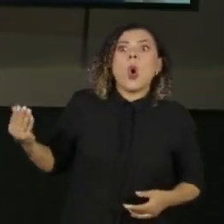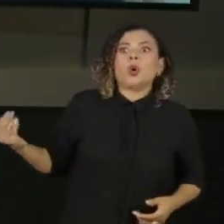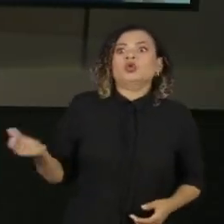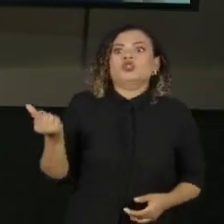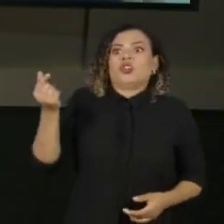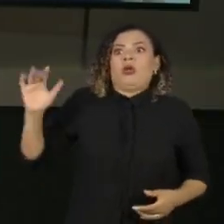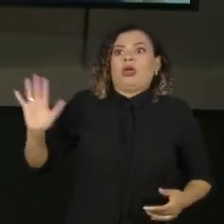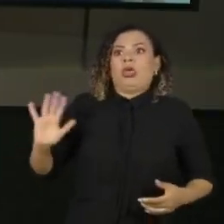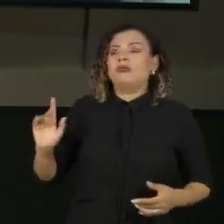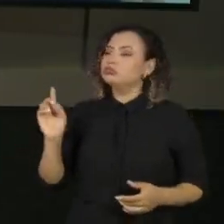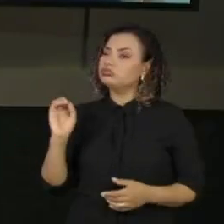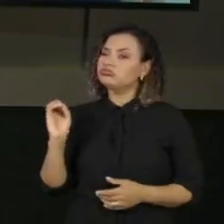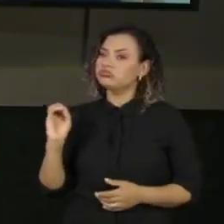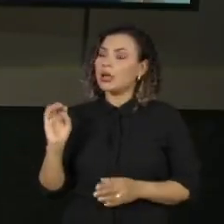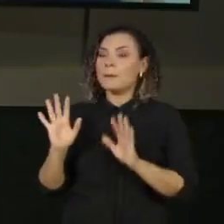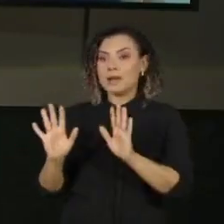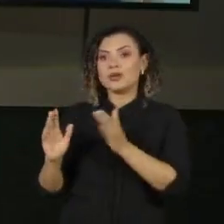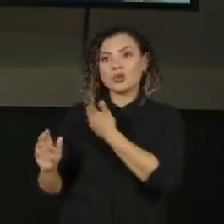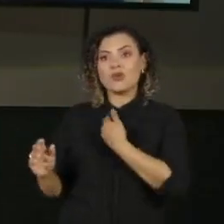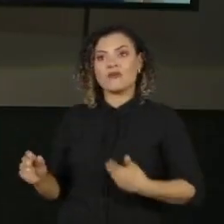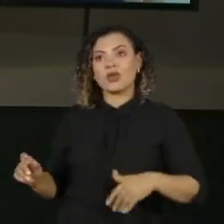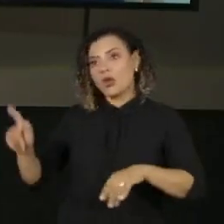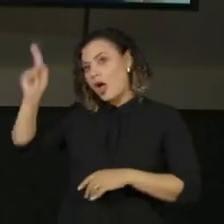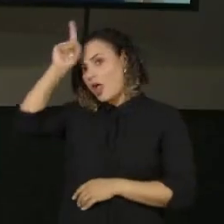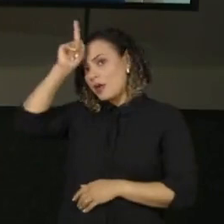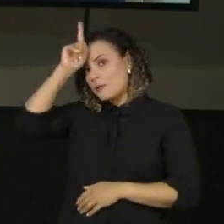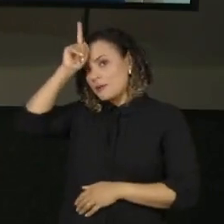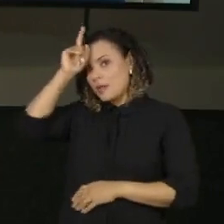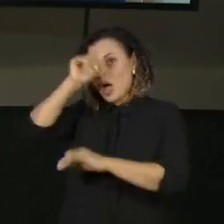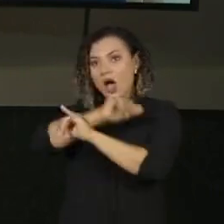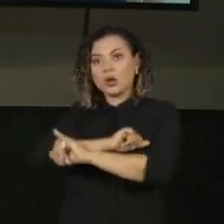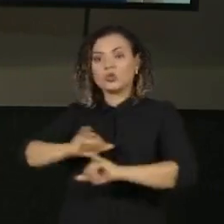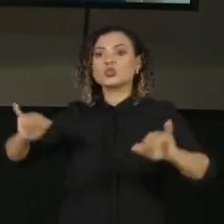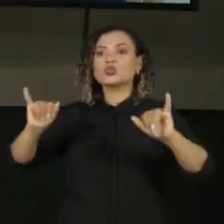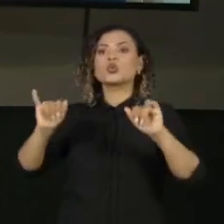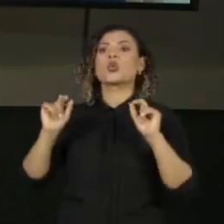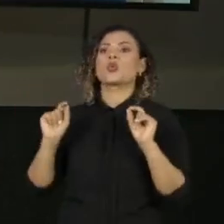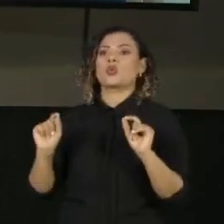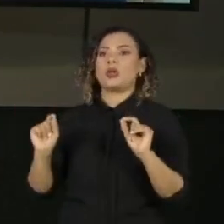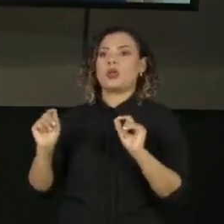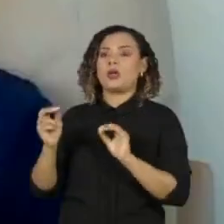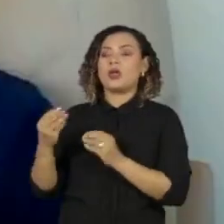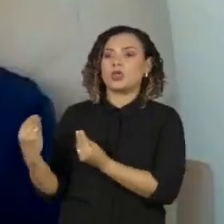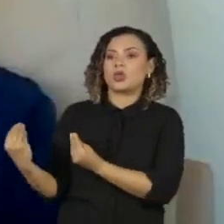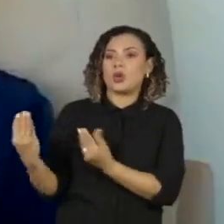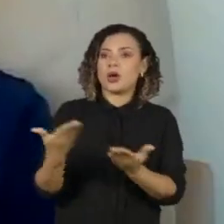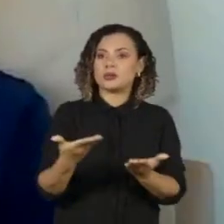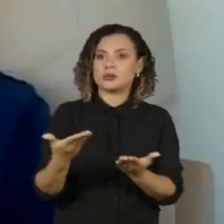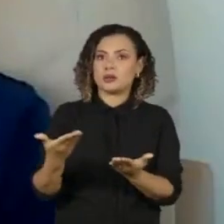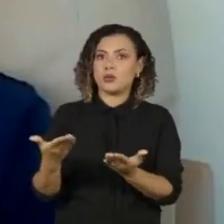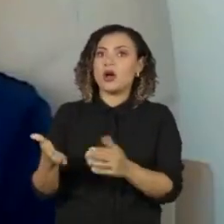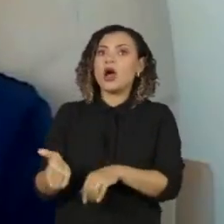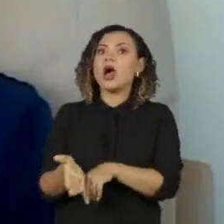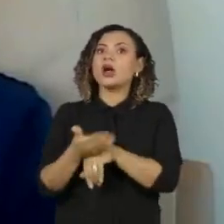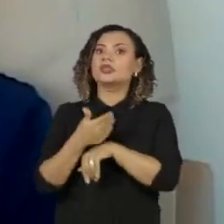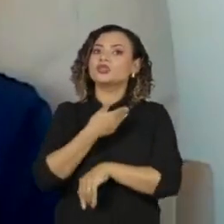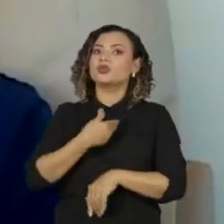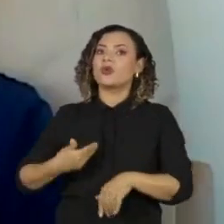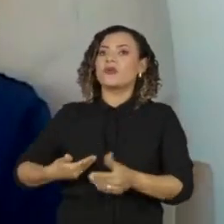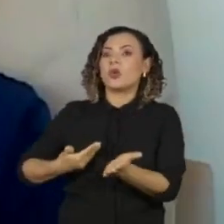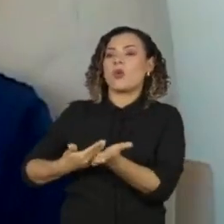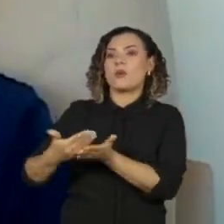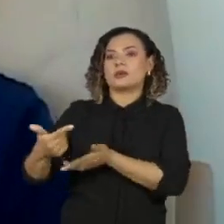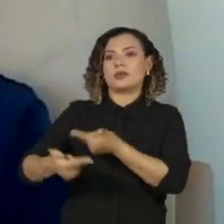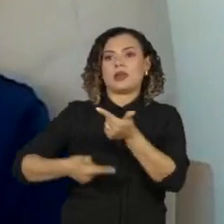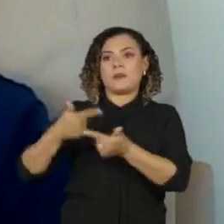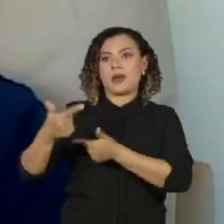mais relevante disso é o governo da Alemanha anunciar essa nova doação antes mesmo do governo